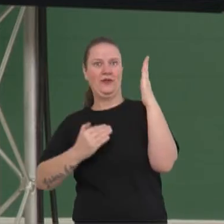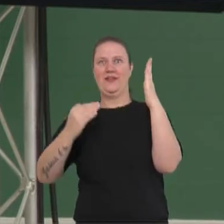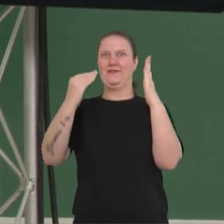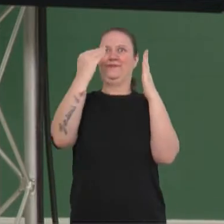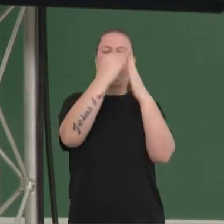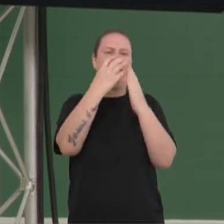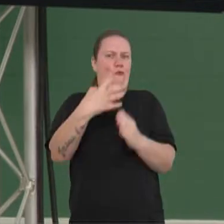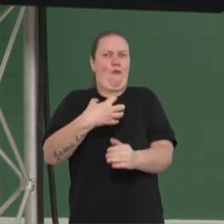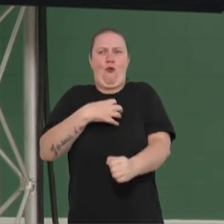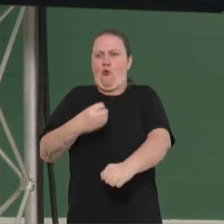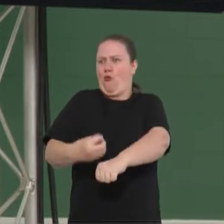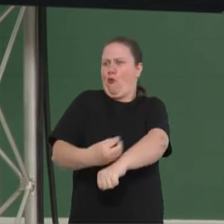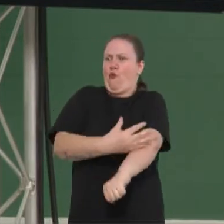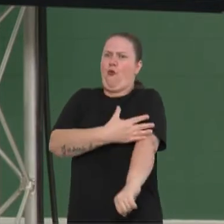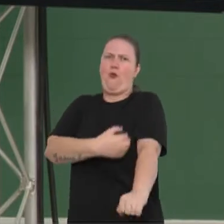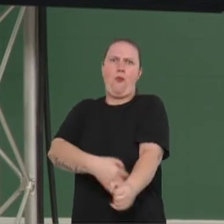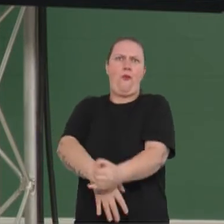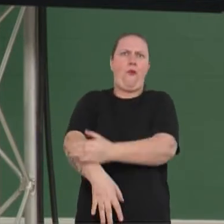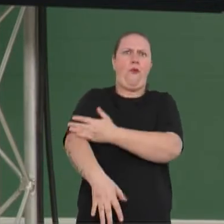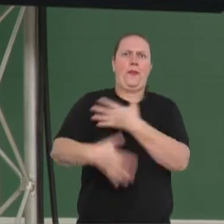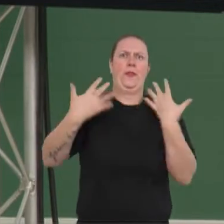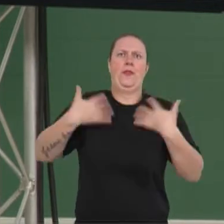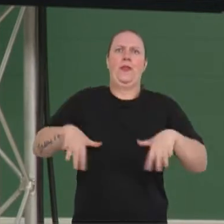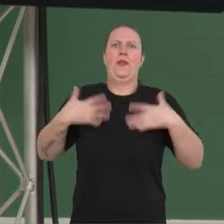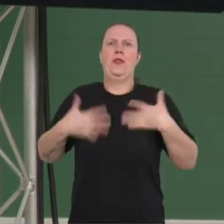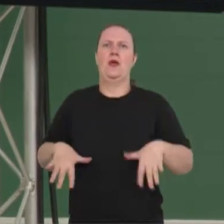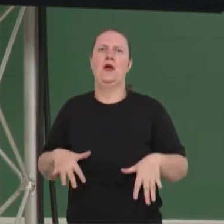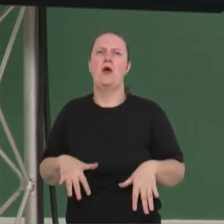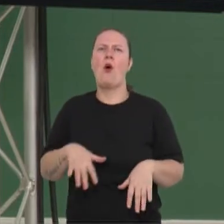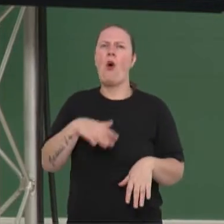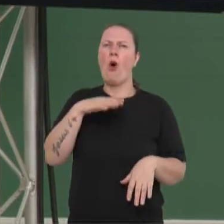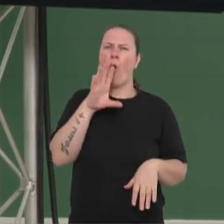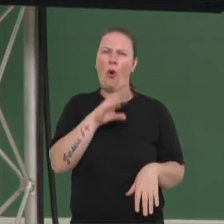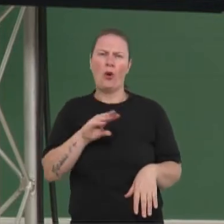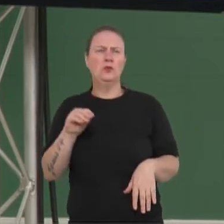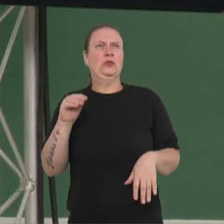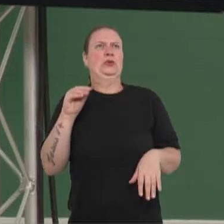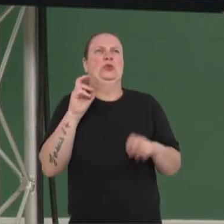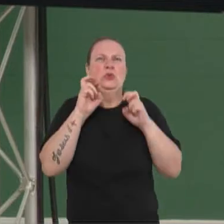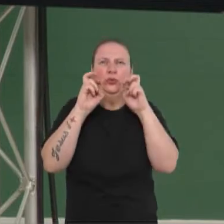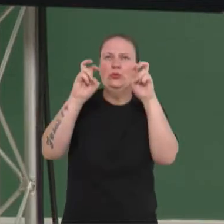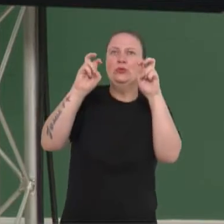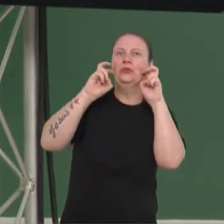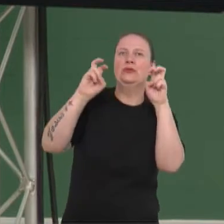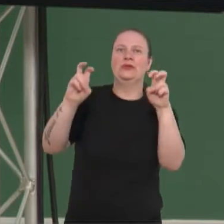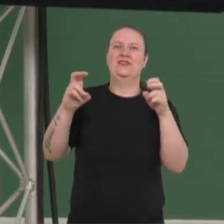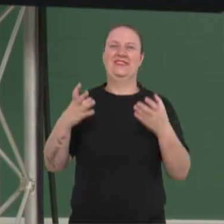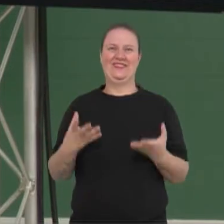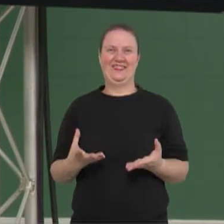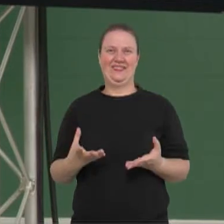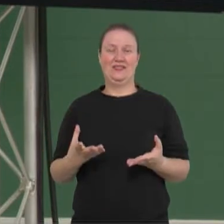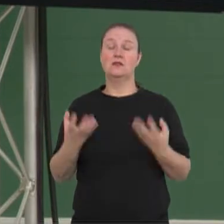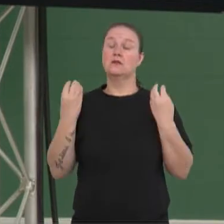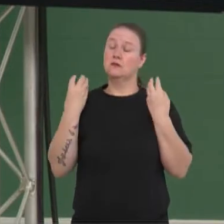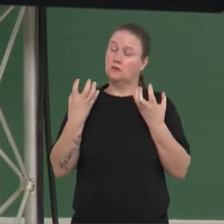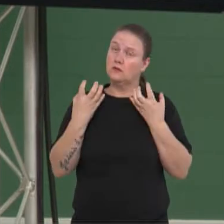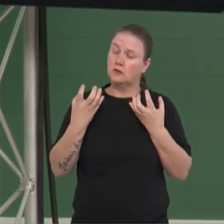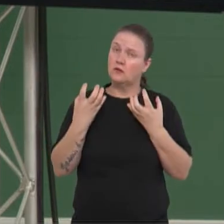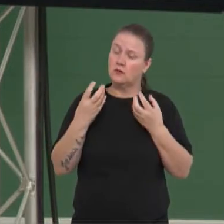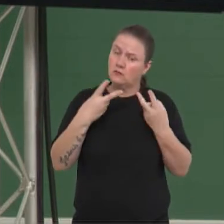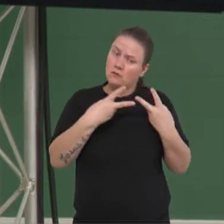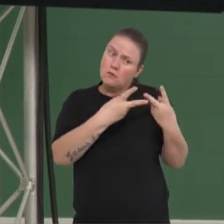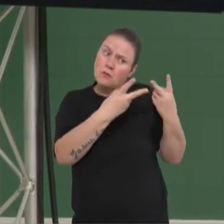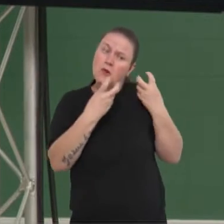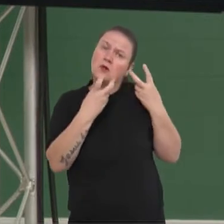ser no momento de maior emoção, no momento em que o locutor está mais emocionado, tá? Mas eu queria indicar isso, que